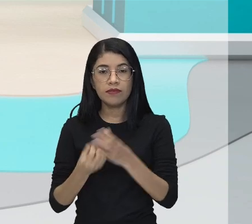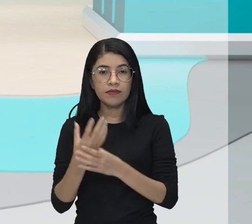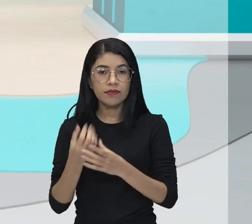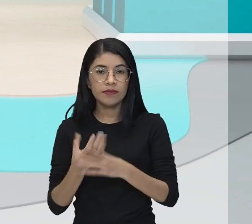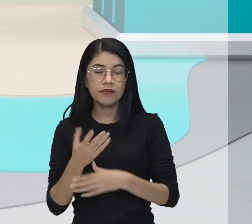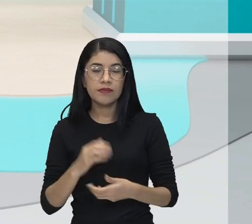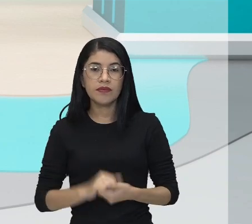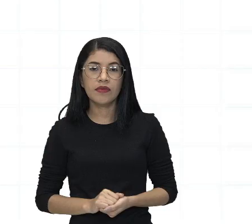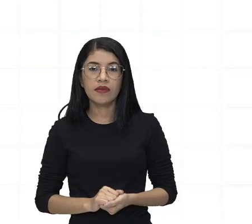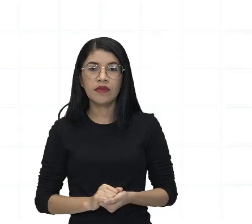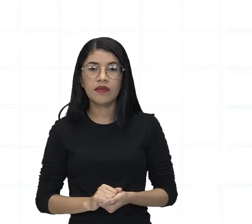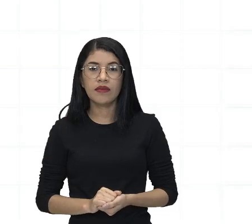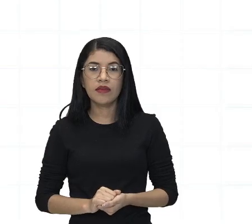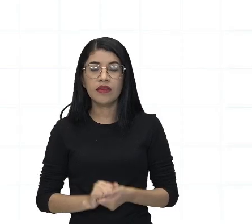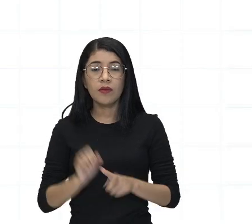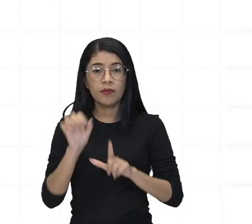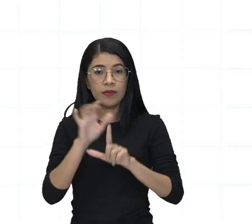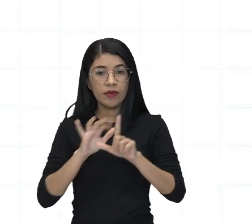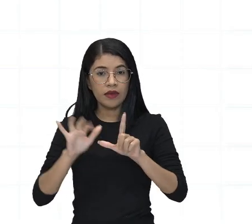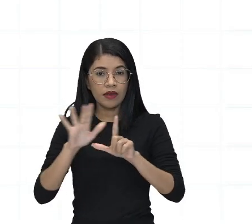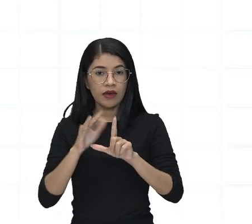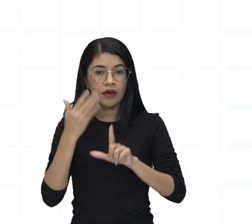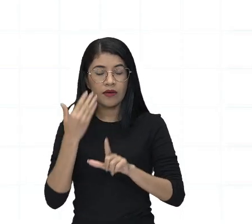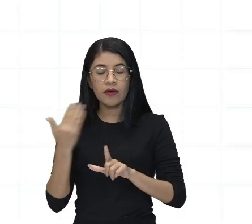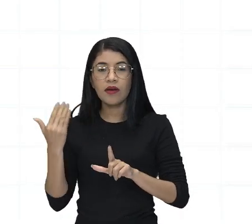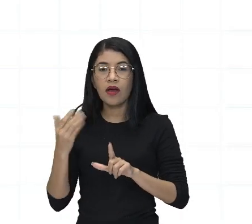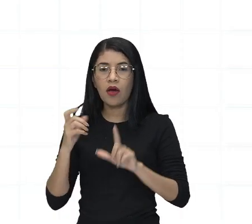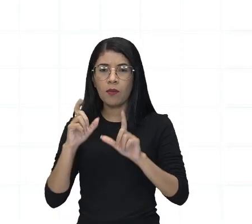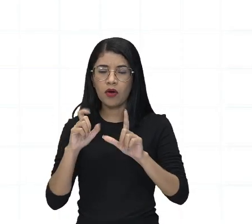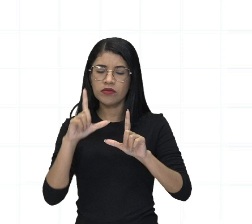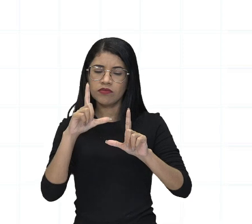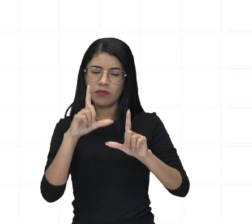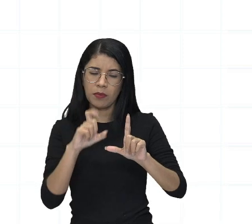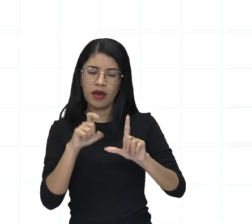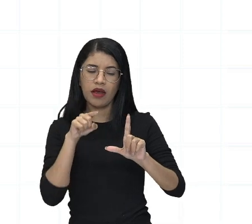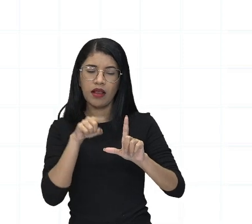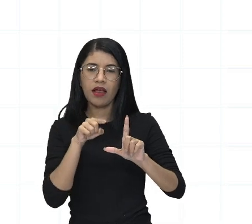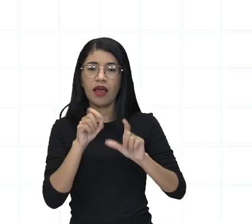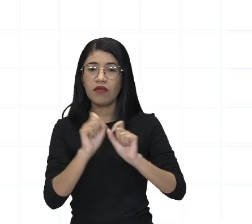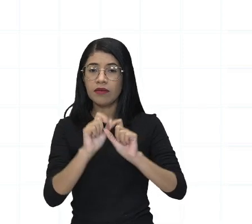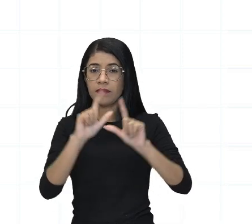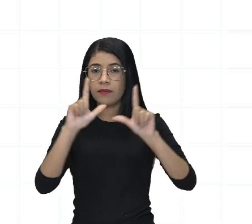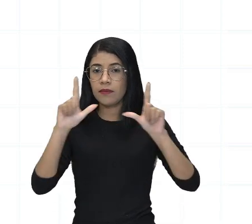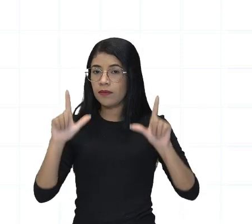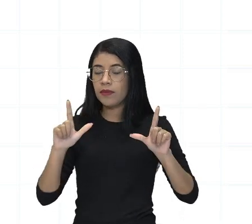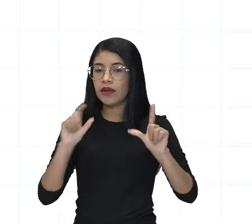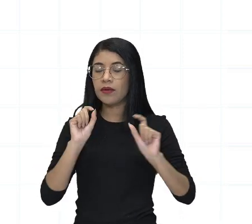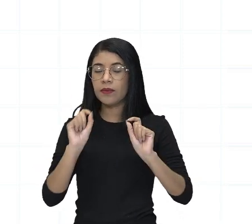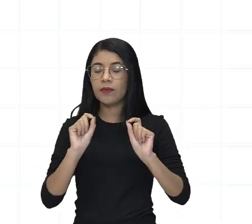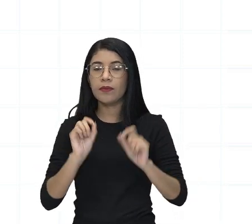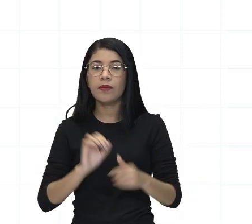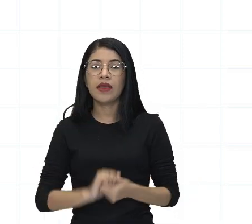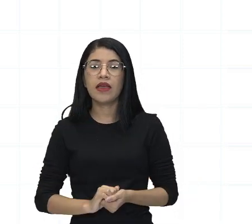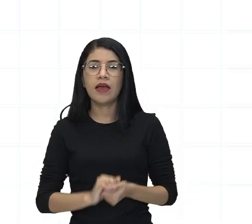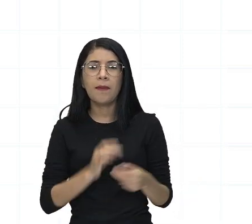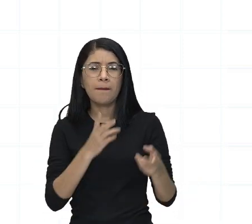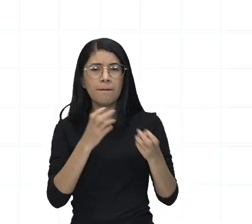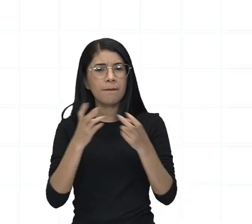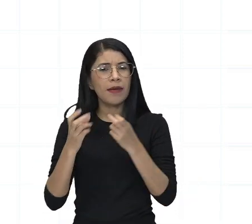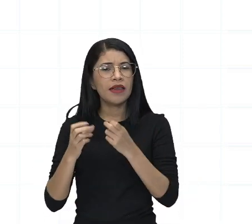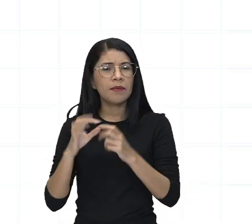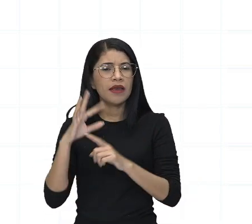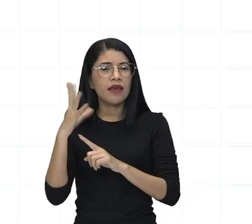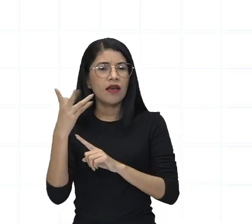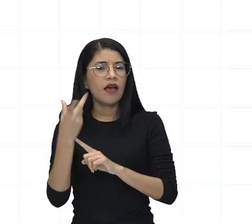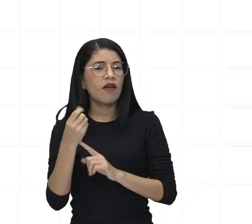a gente vai mostrar um QR Code para vocês podem apontar o celular para esse QR Code e vocês vão ver as